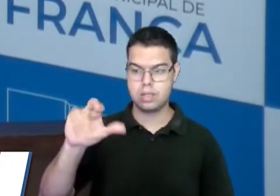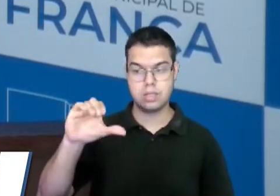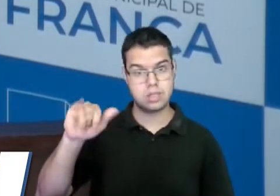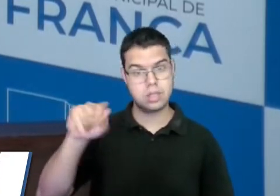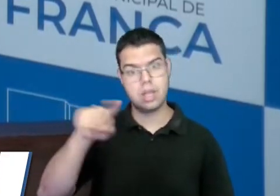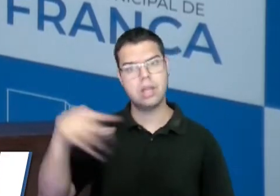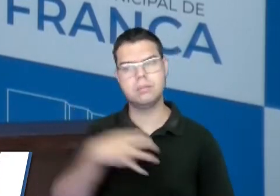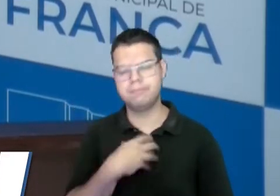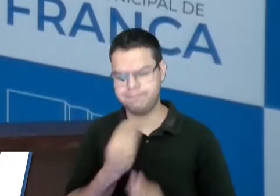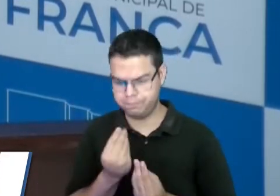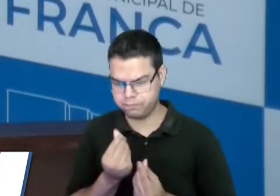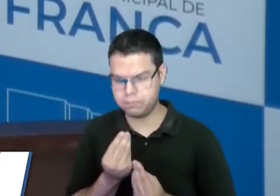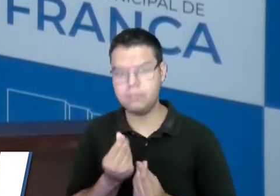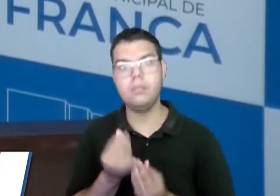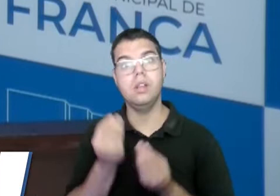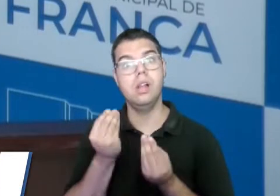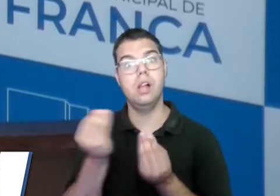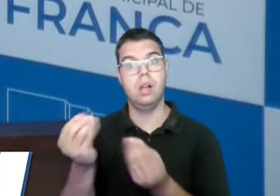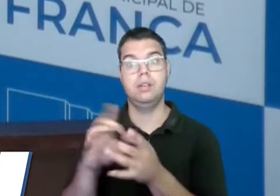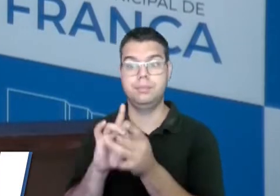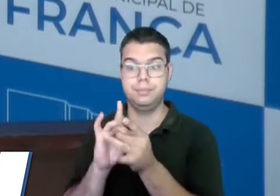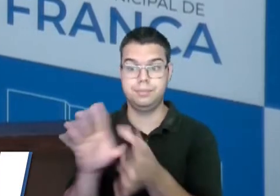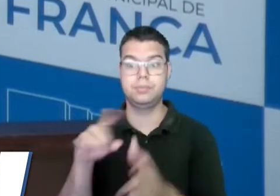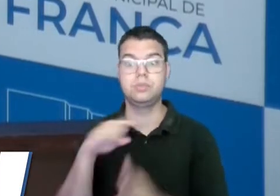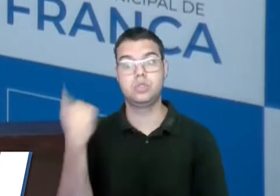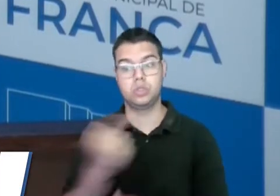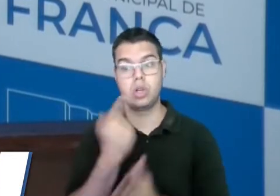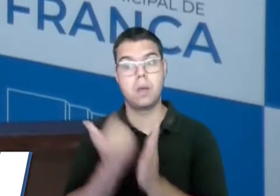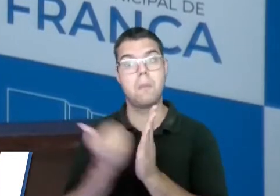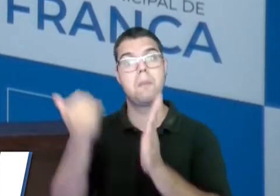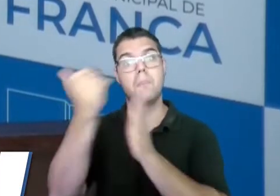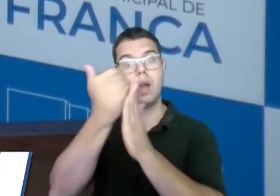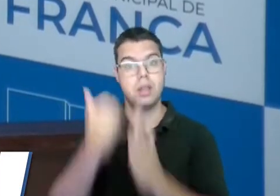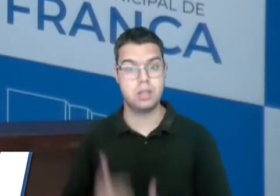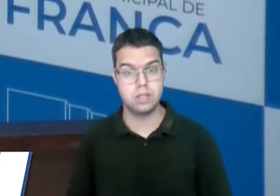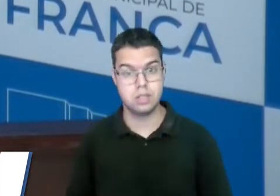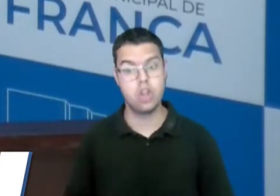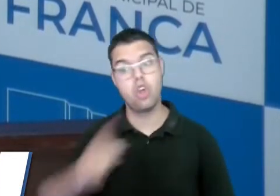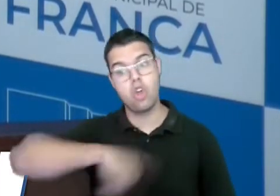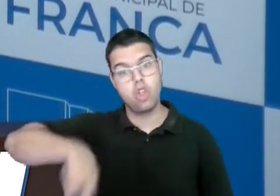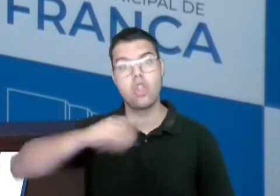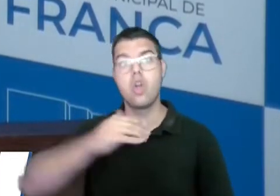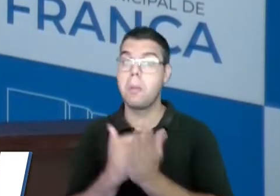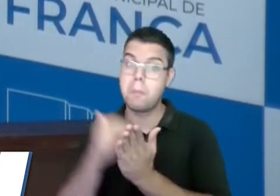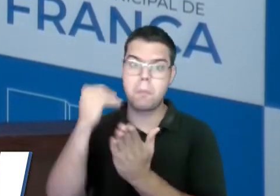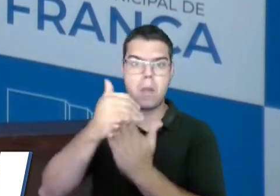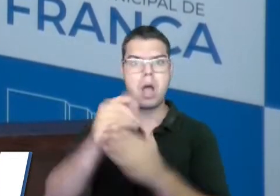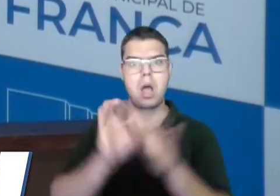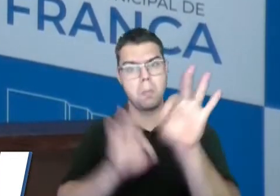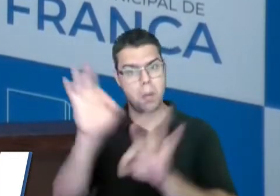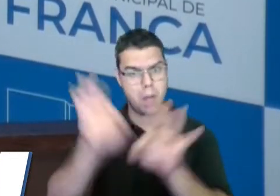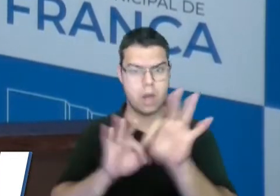sensibilidade e passou a nos autorizar ainda mais. Fomos além, fomos construindo mais.